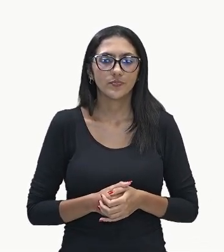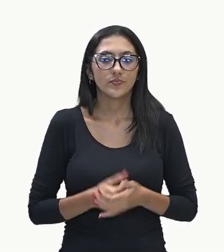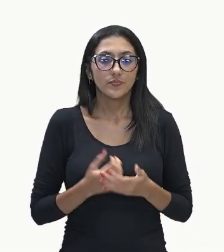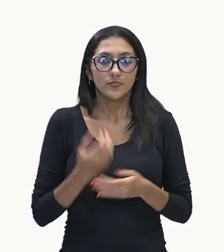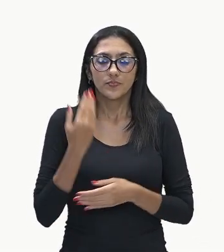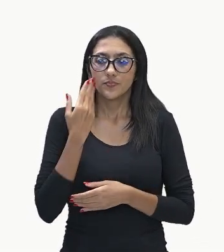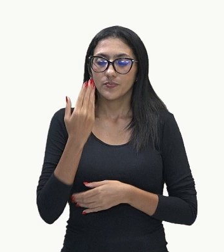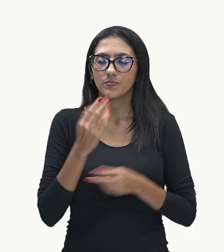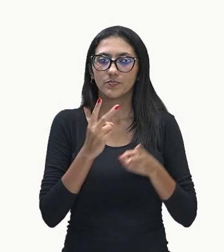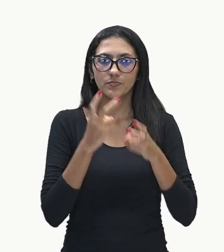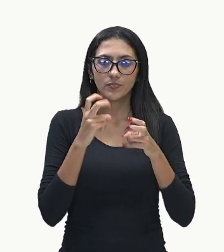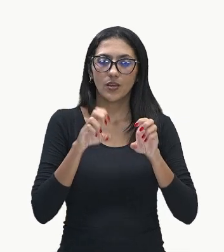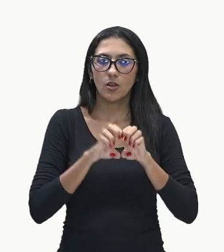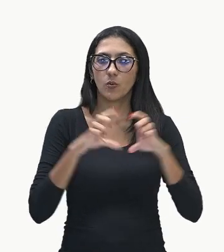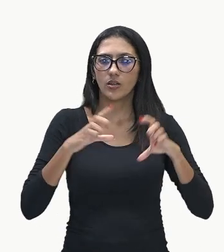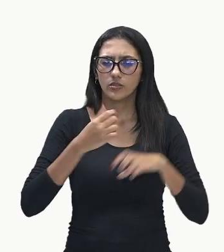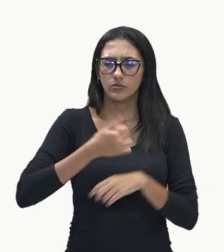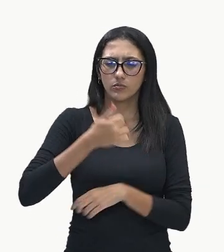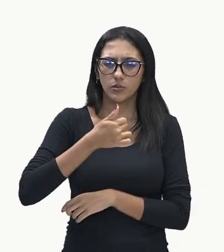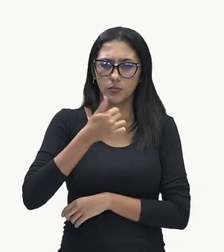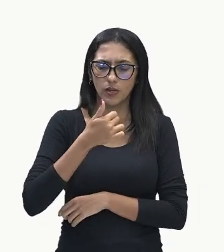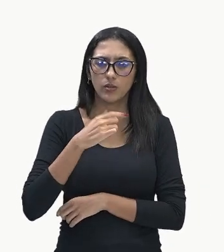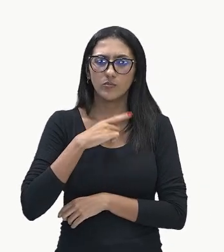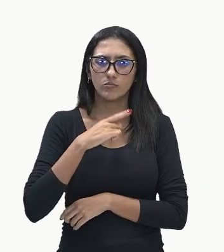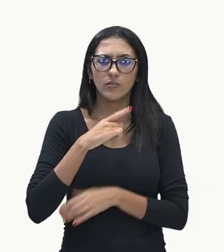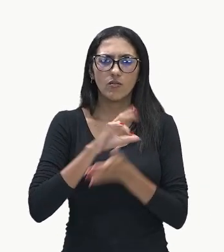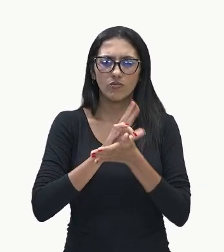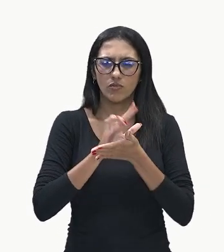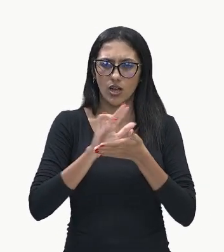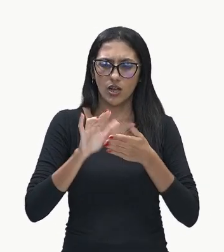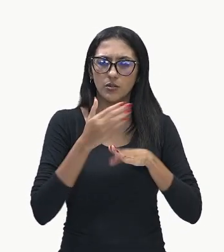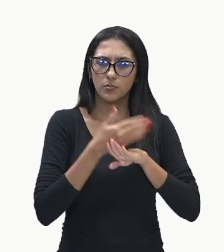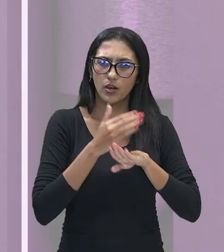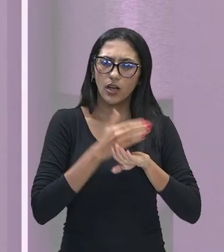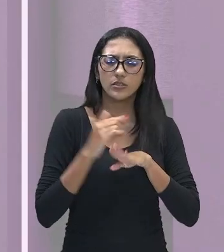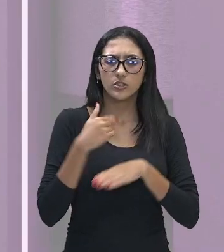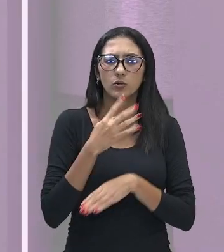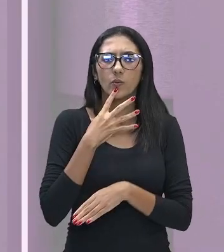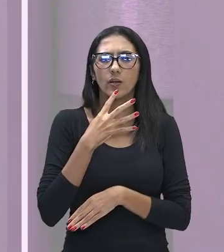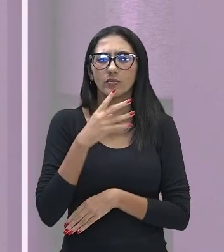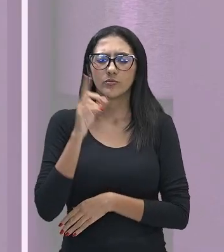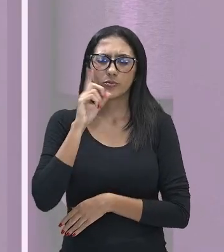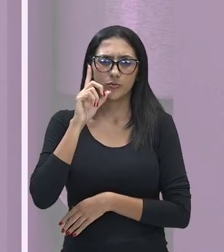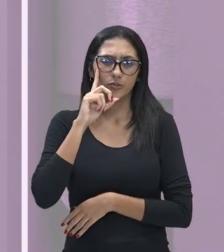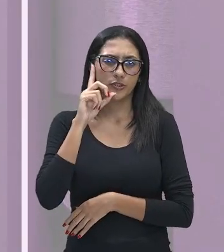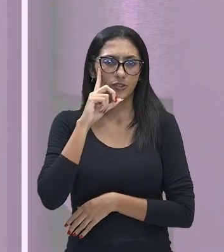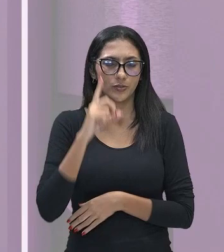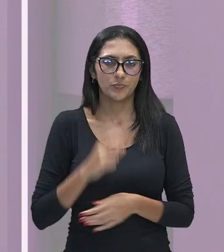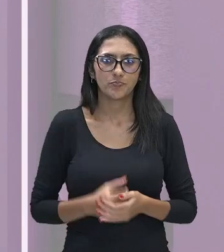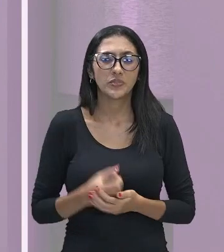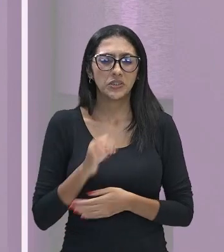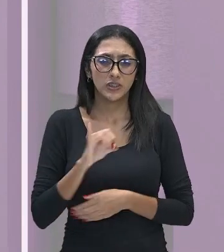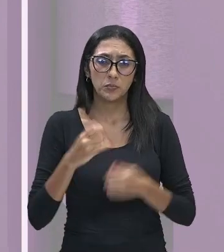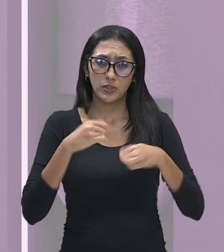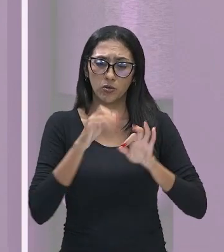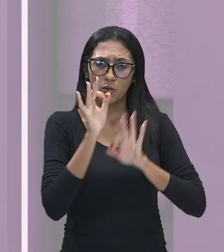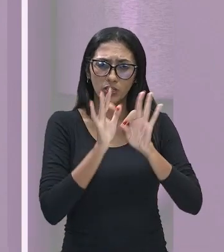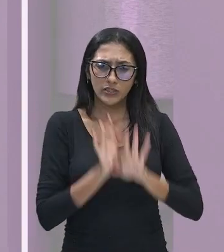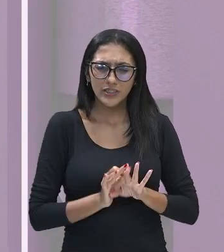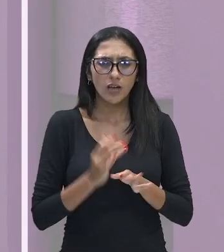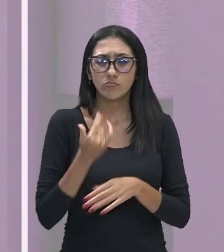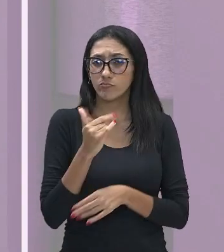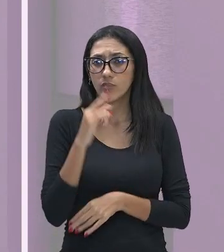a equação do primeiro grau, ela tem aí inúmeras aplicações no nosso dia a dia e que quando é necessário resolver, não é um bicho de